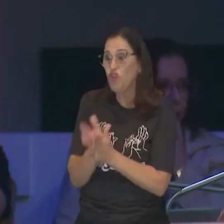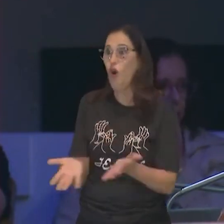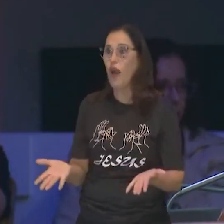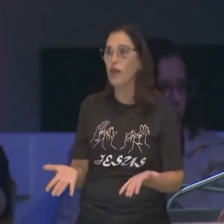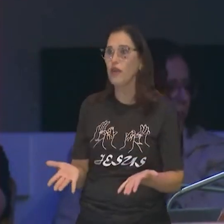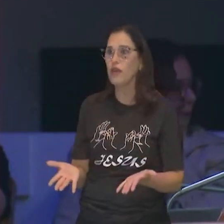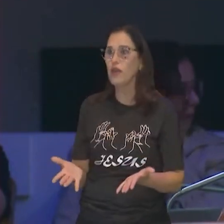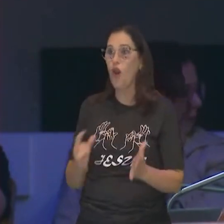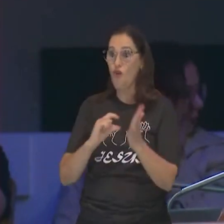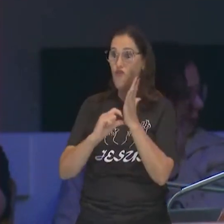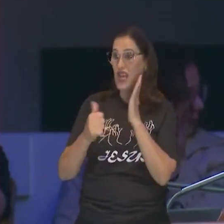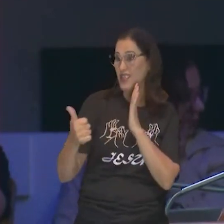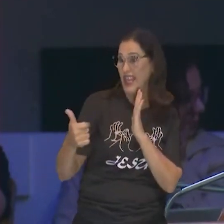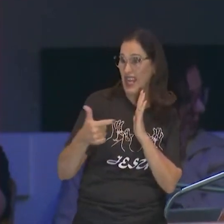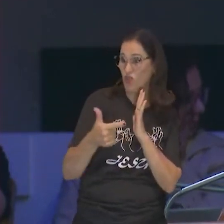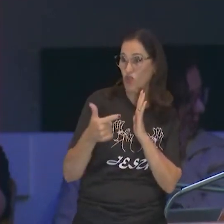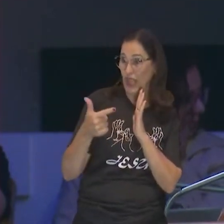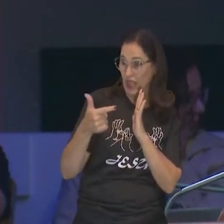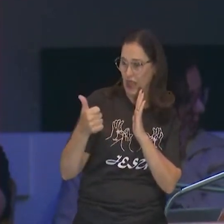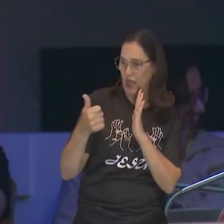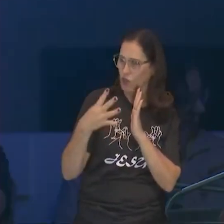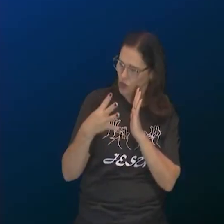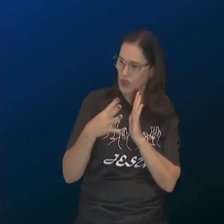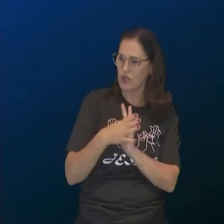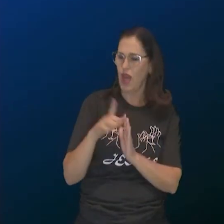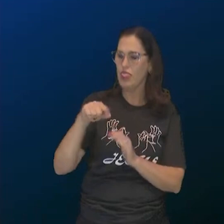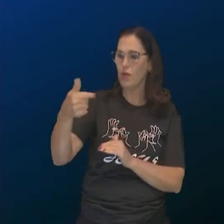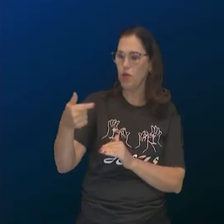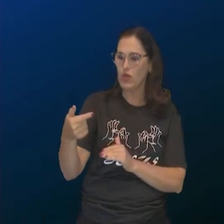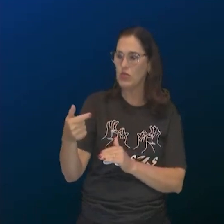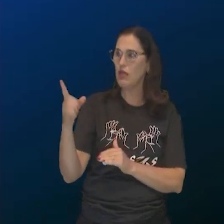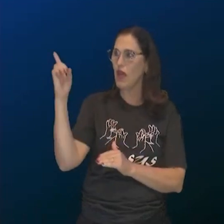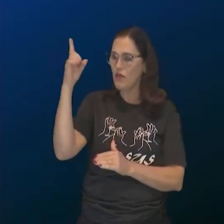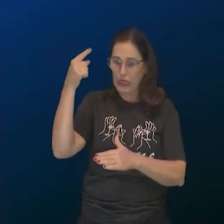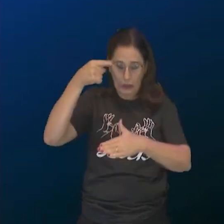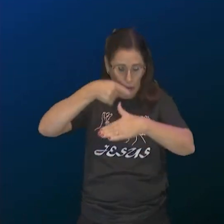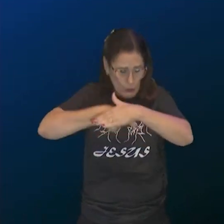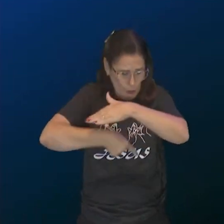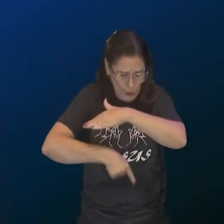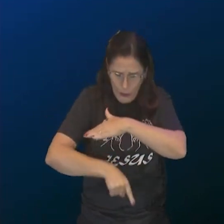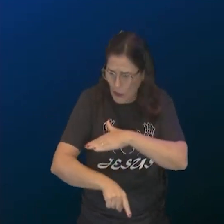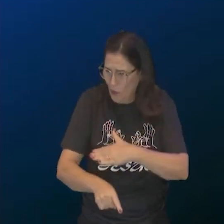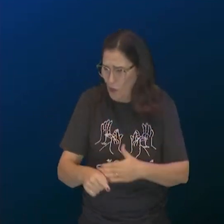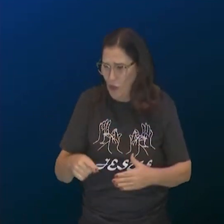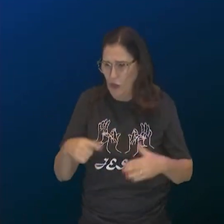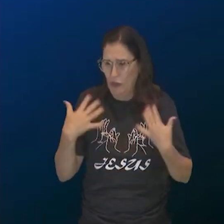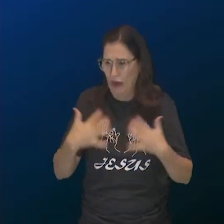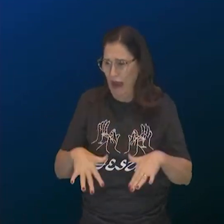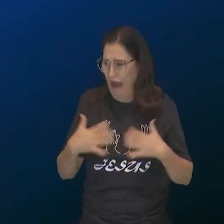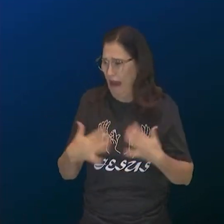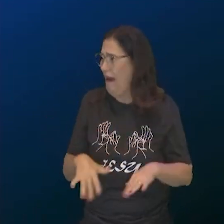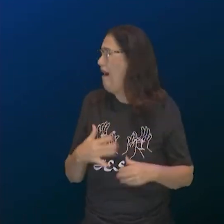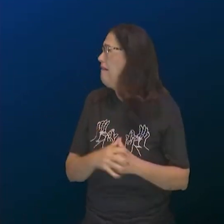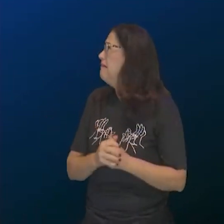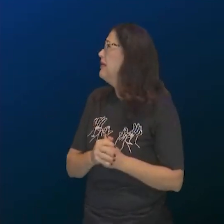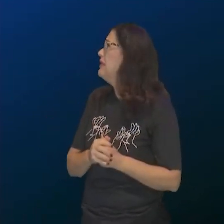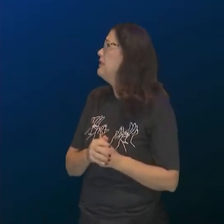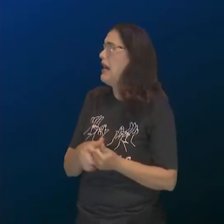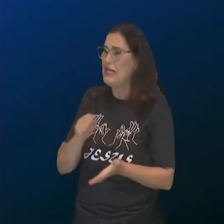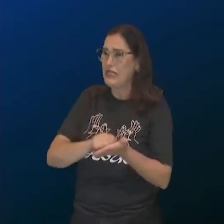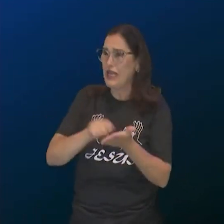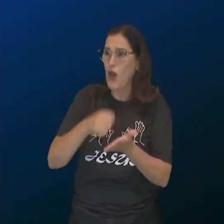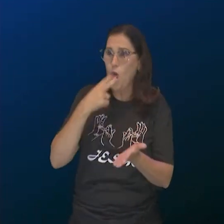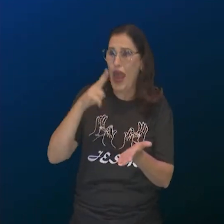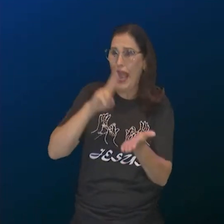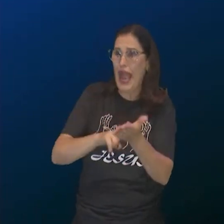verso 14, e caminhando ainda mais para o fundo do poço, o verso 14 diz que Davi escreveu uma carta a Joabe,